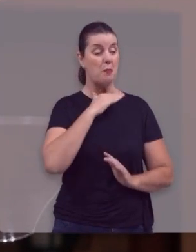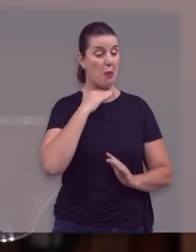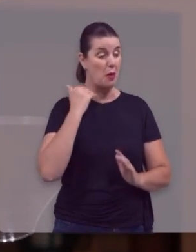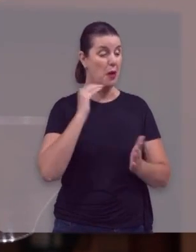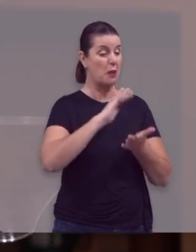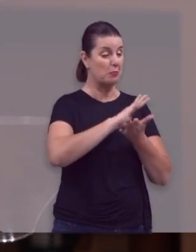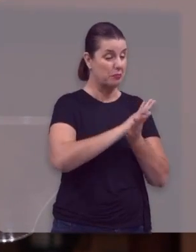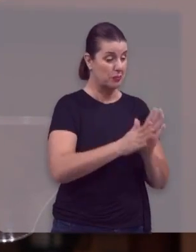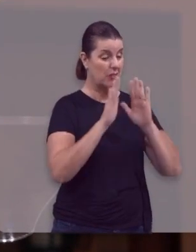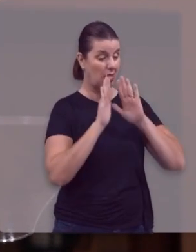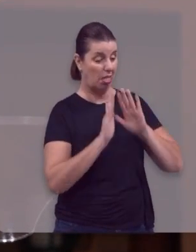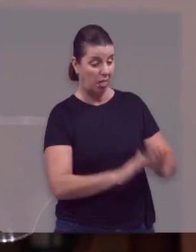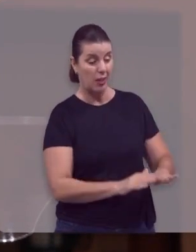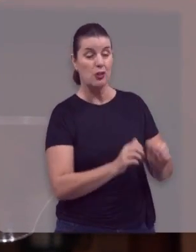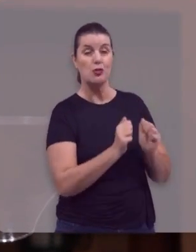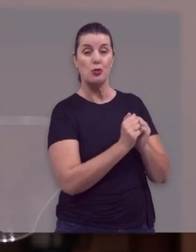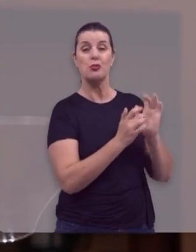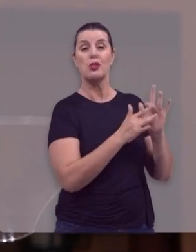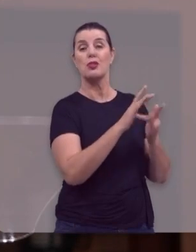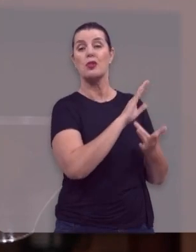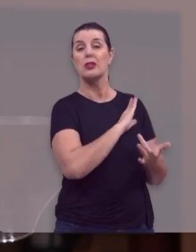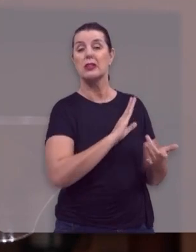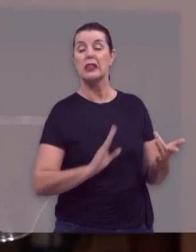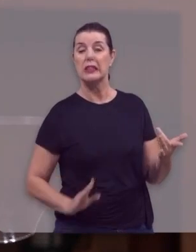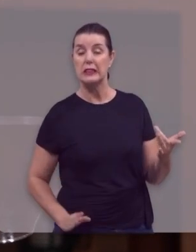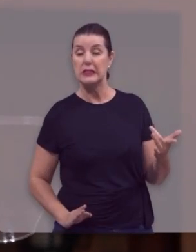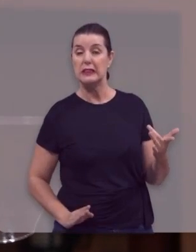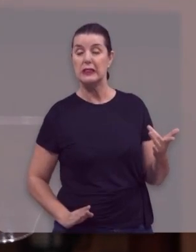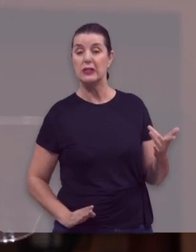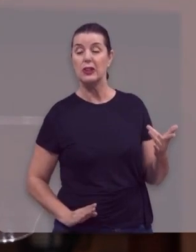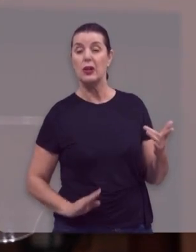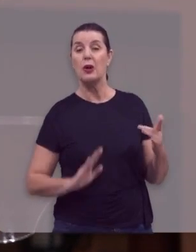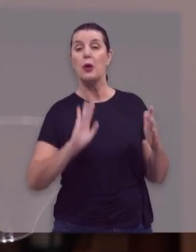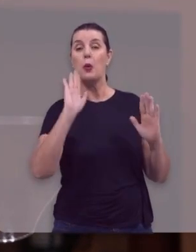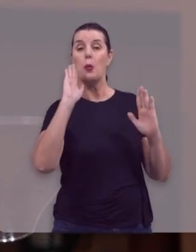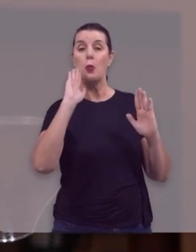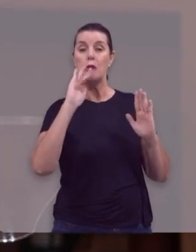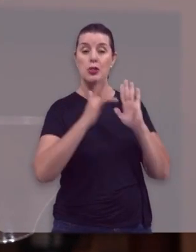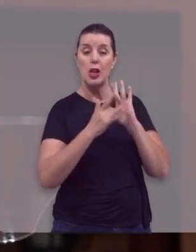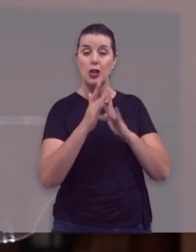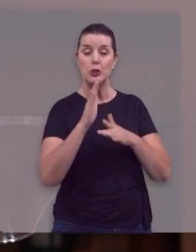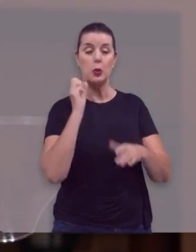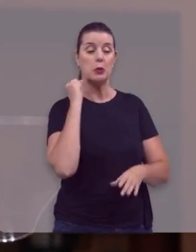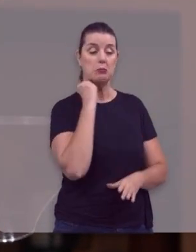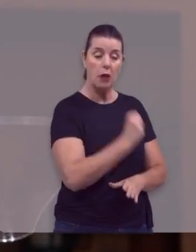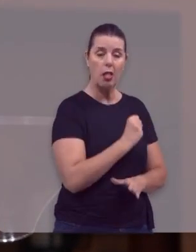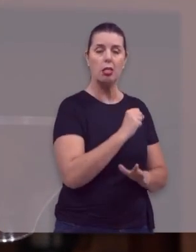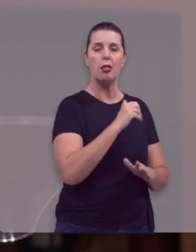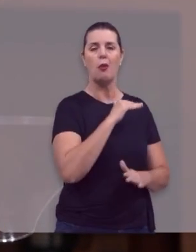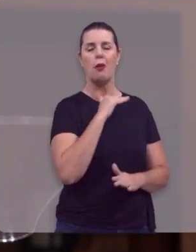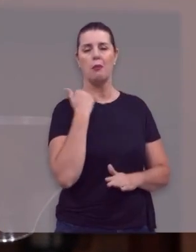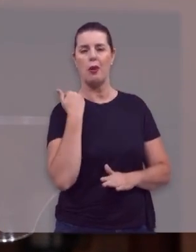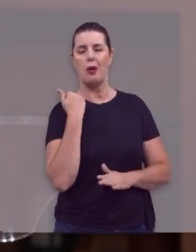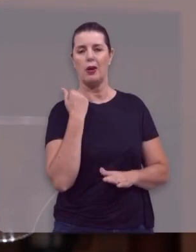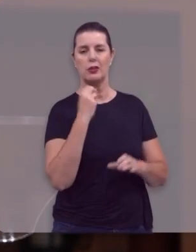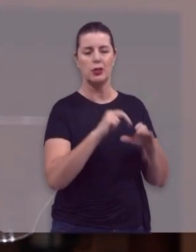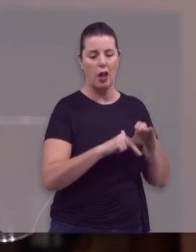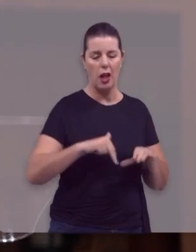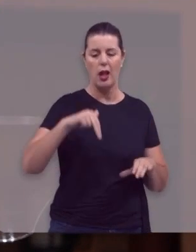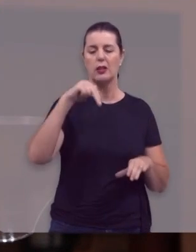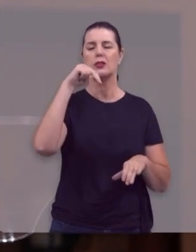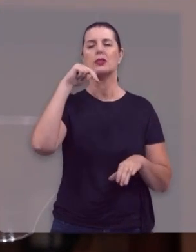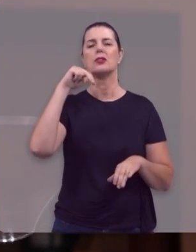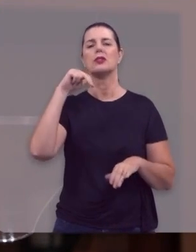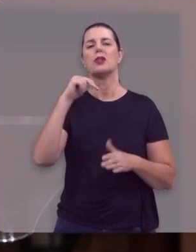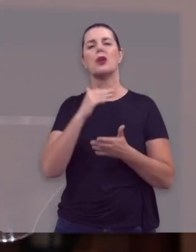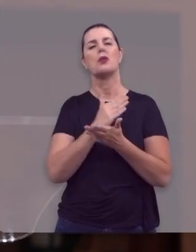de Cristo. Quando ele arrancou o aguilhão da morte, quando ele matou a morte, quando ele ressurgiu para inaugurar